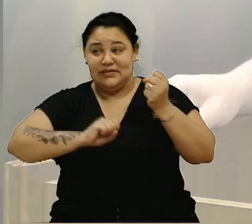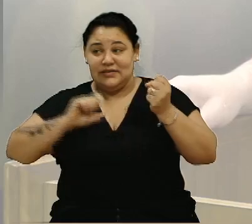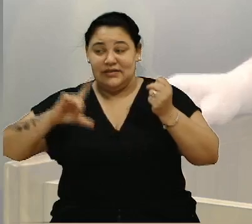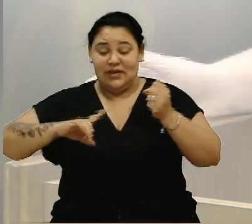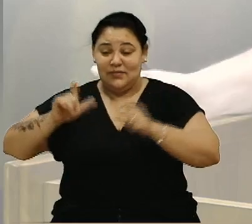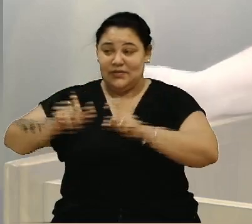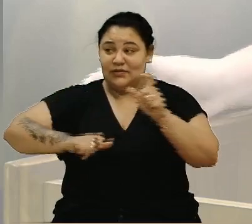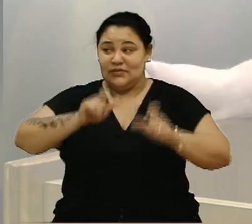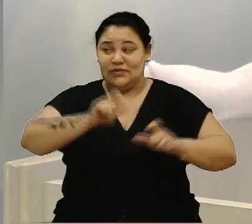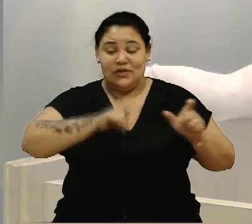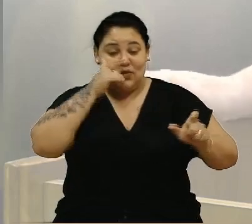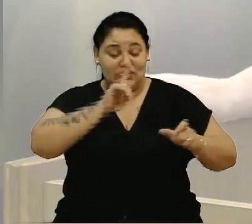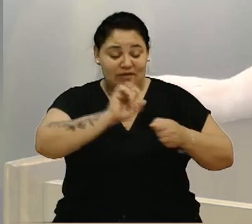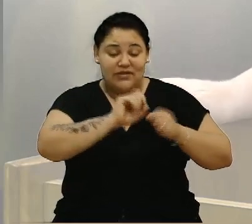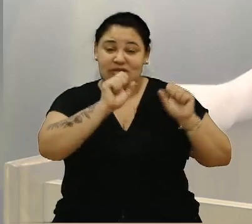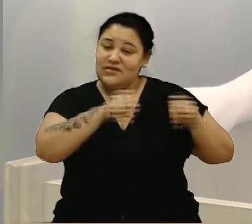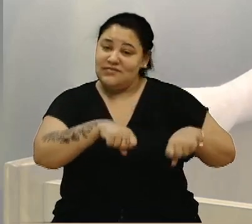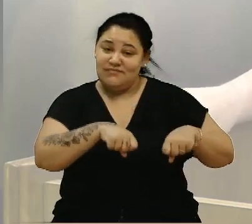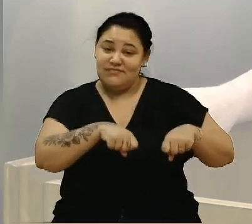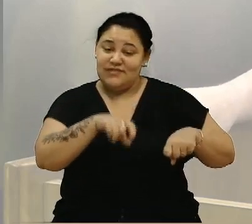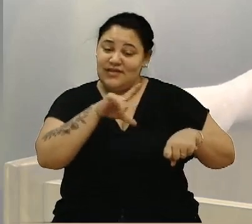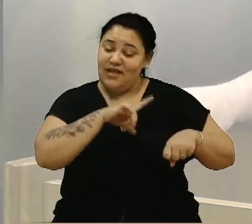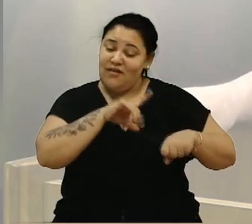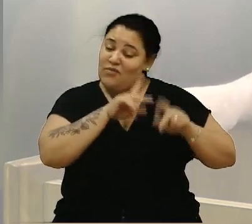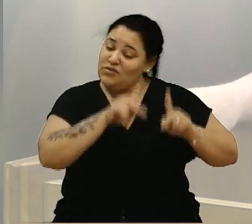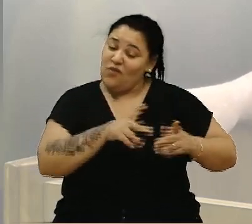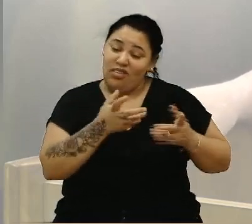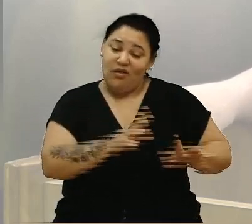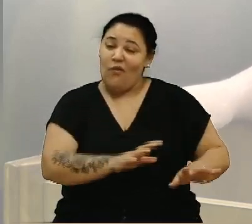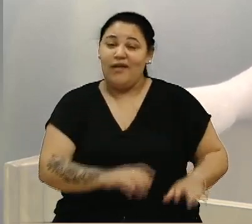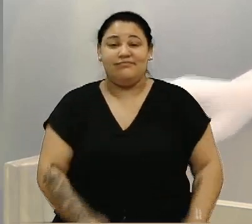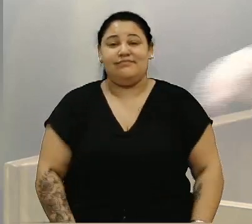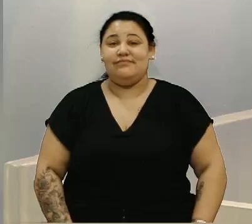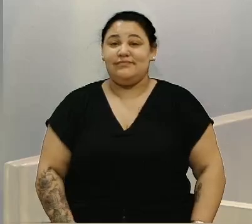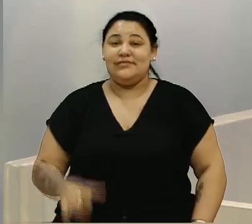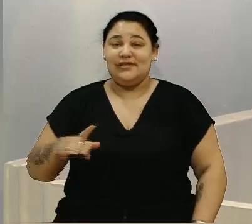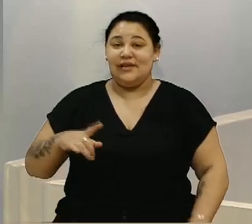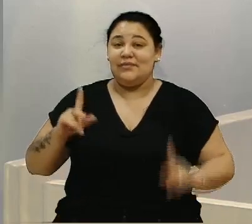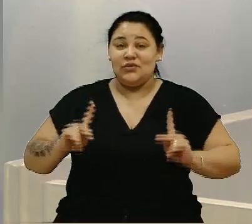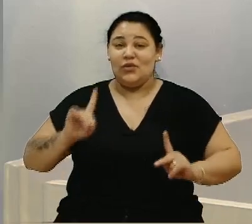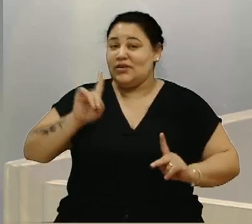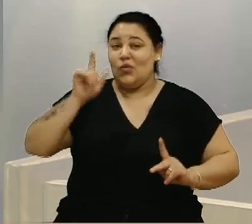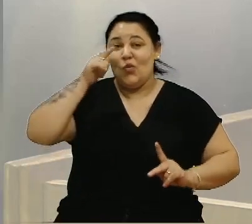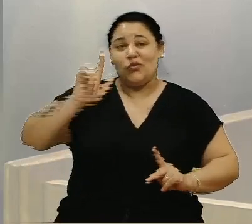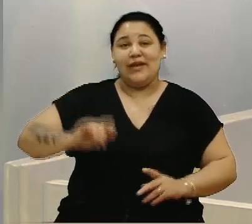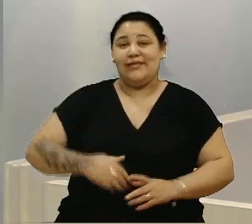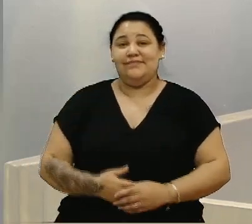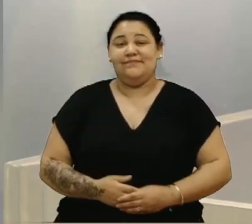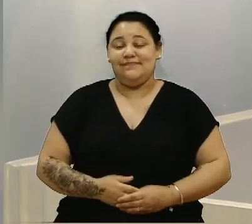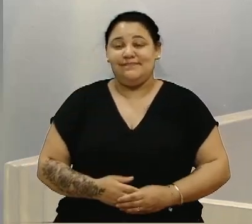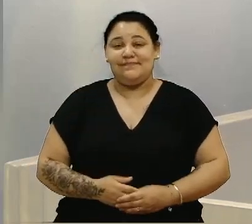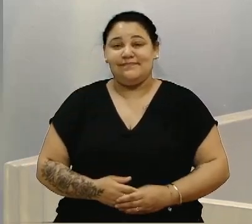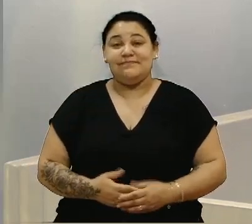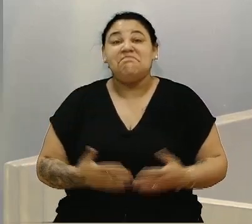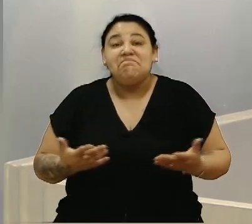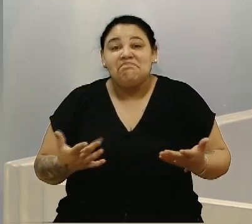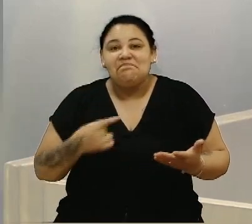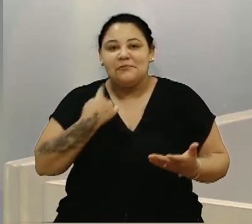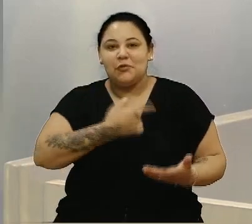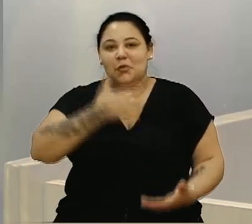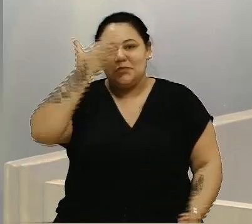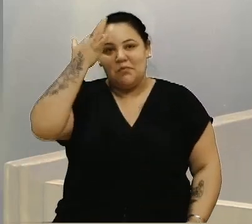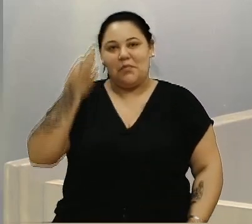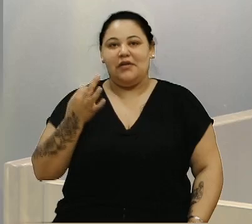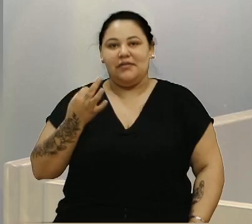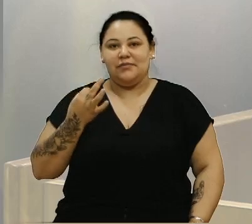isso, tem gente que não quer fazer isso, tem gente que não consegue fazer isso. E a gente entende.